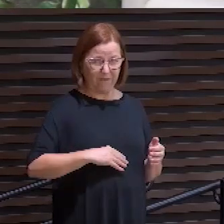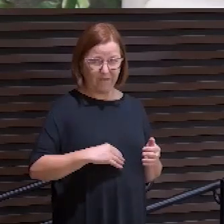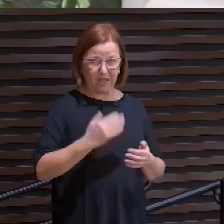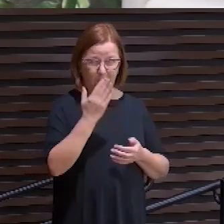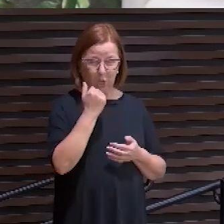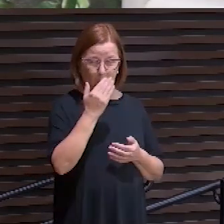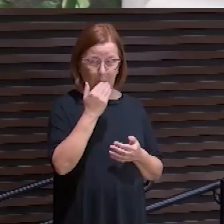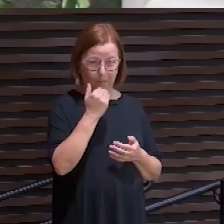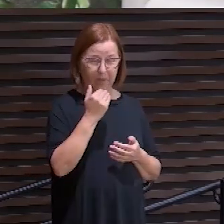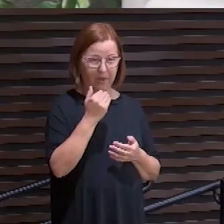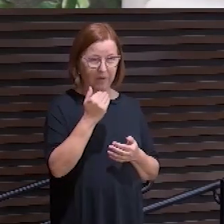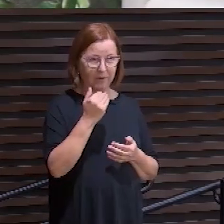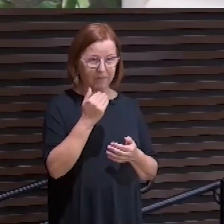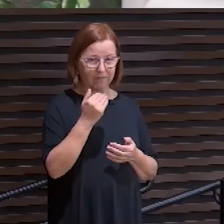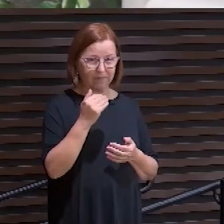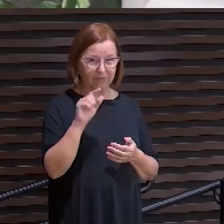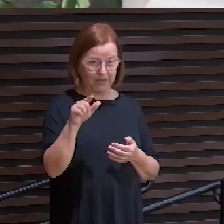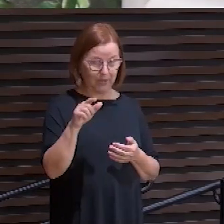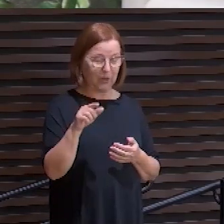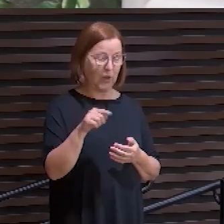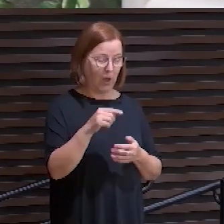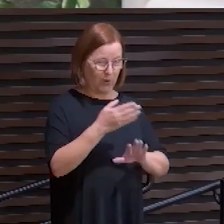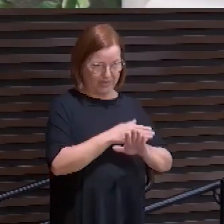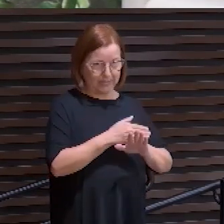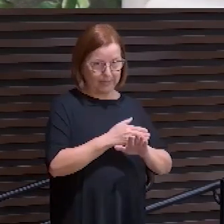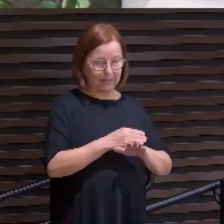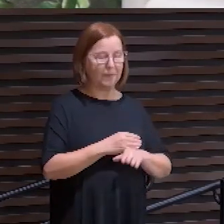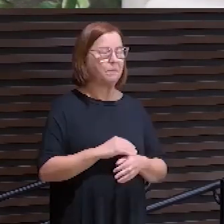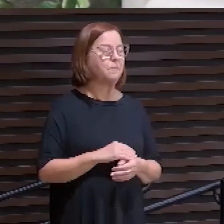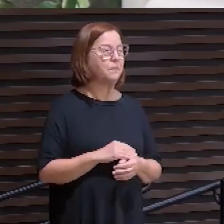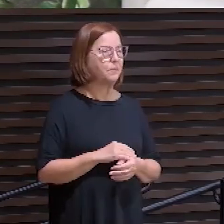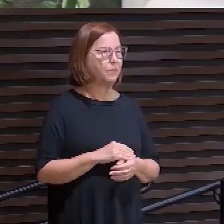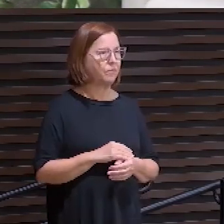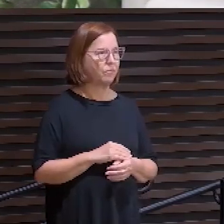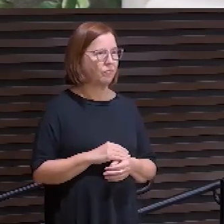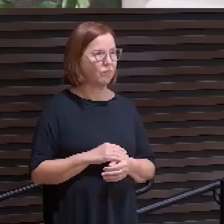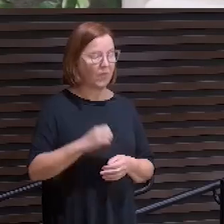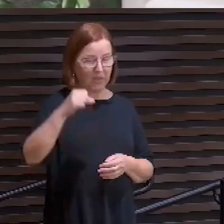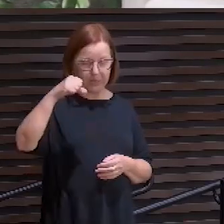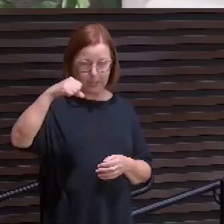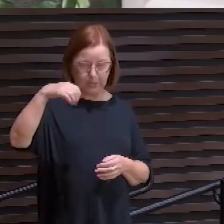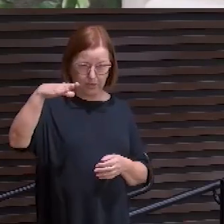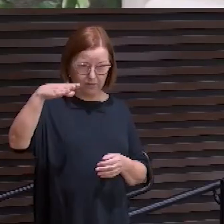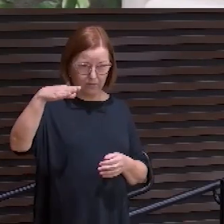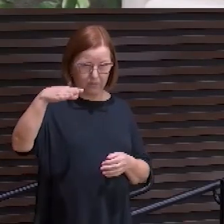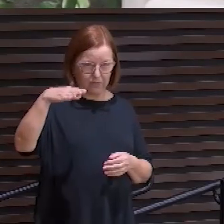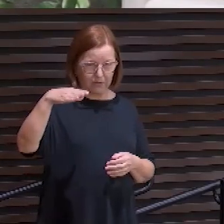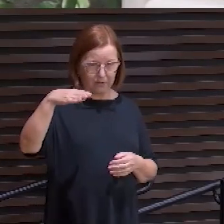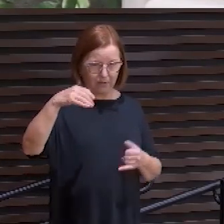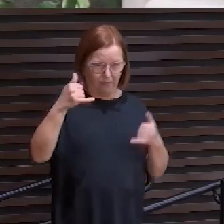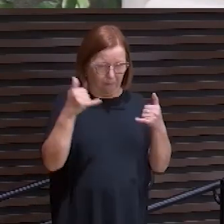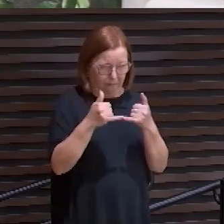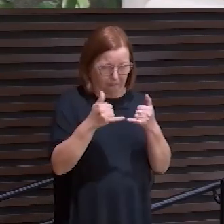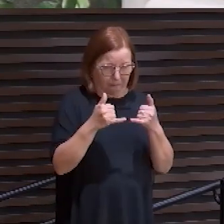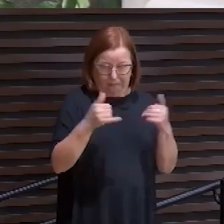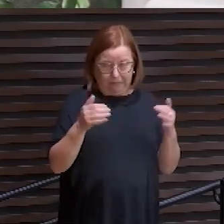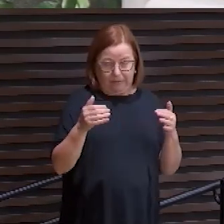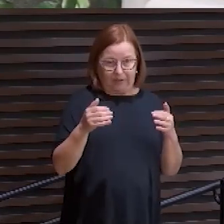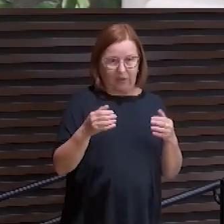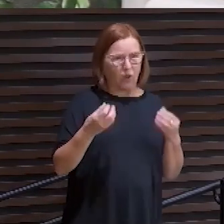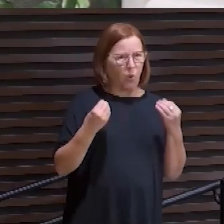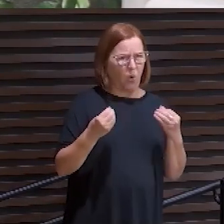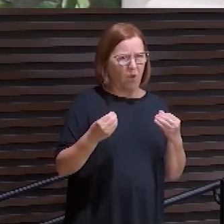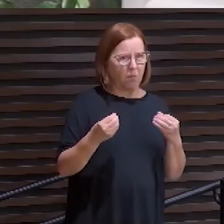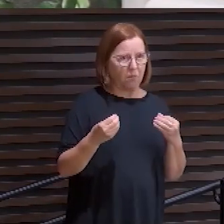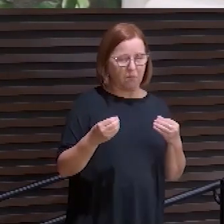comeu a outra treinada. E eles acenderam a luz e ela se enroscou. Mas como? Ela não